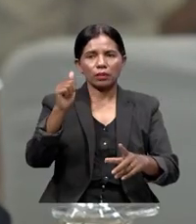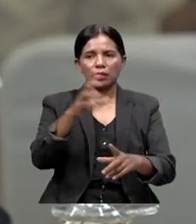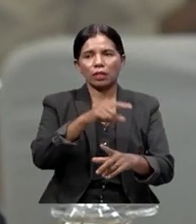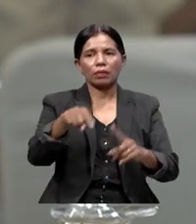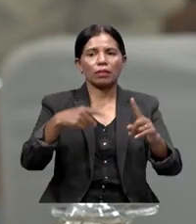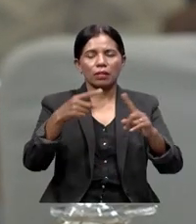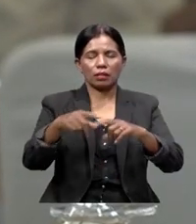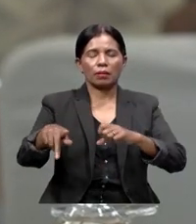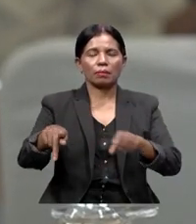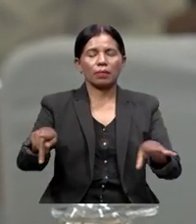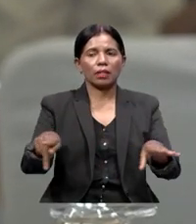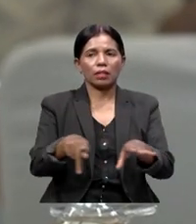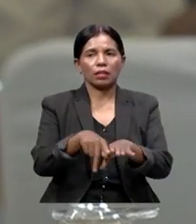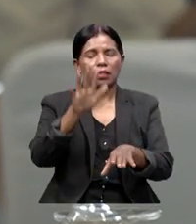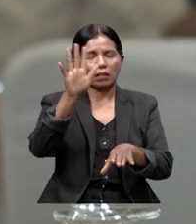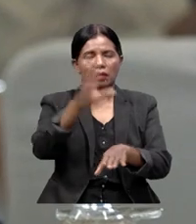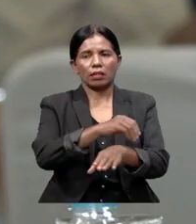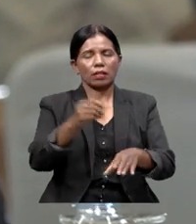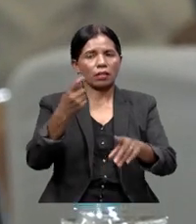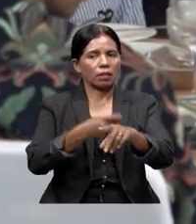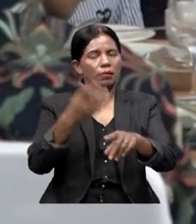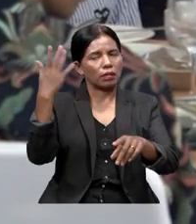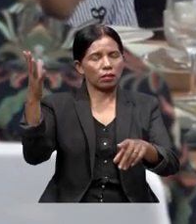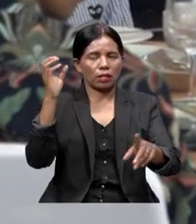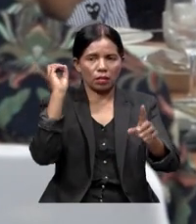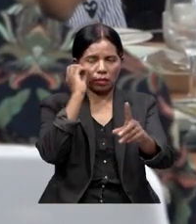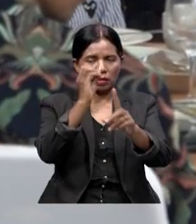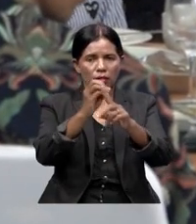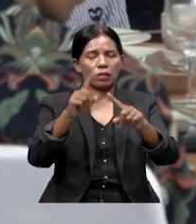vai ir a partir do Lima, nebe moço e altura neba, e a opinião no